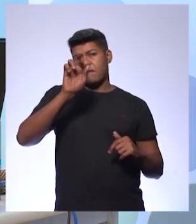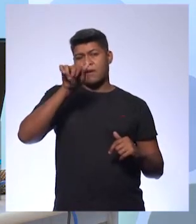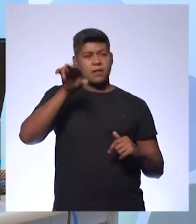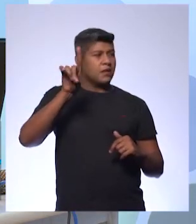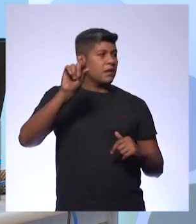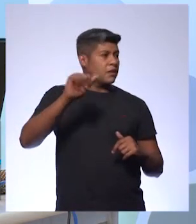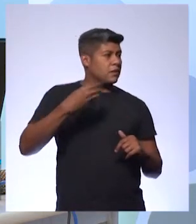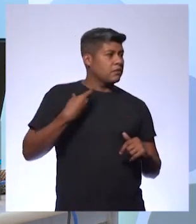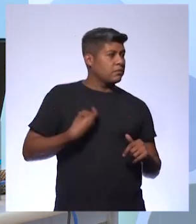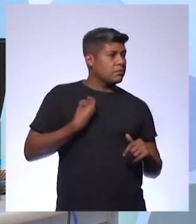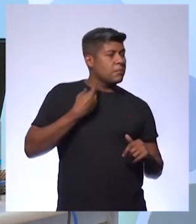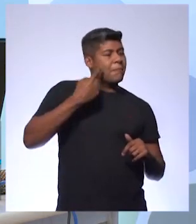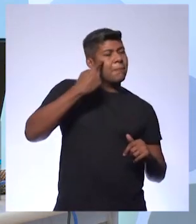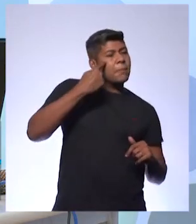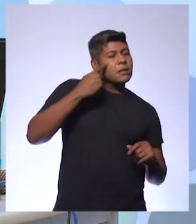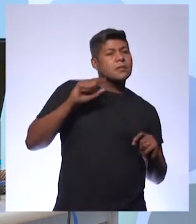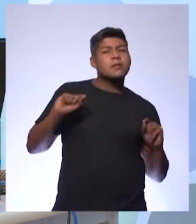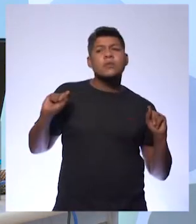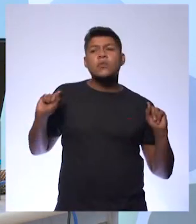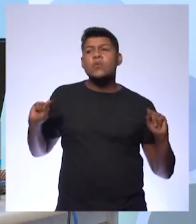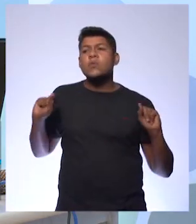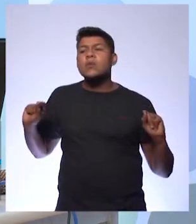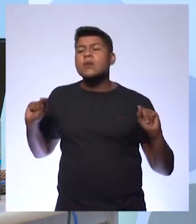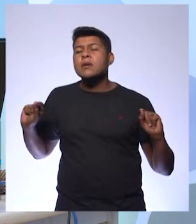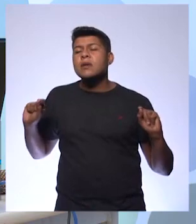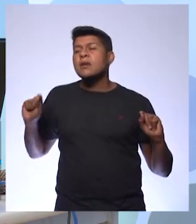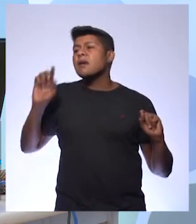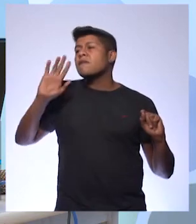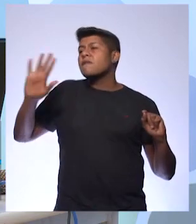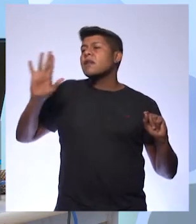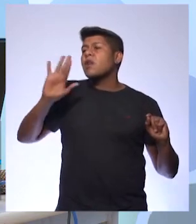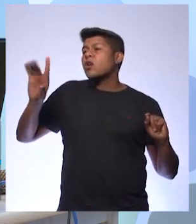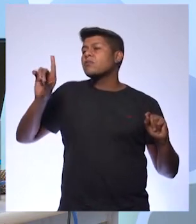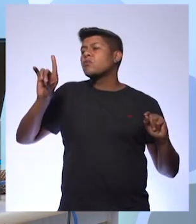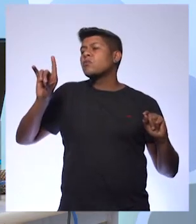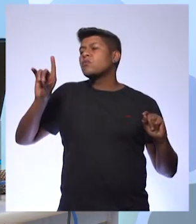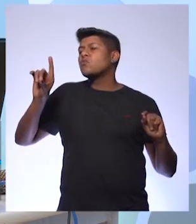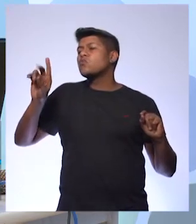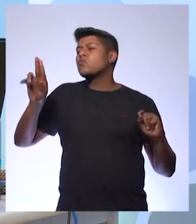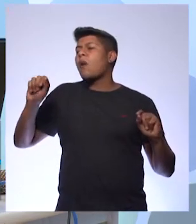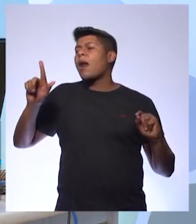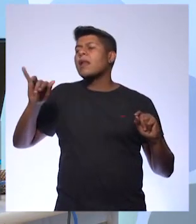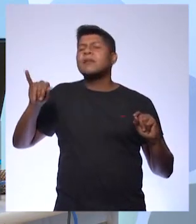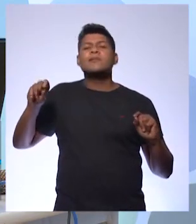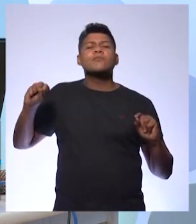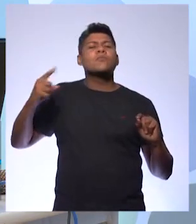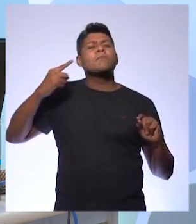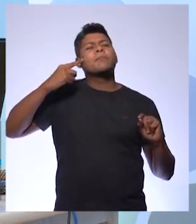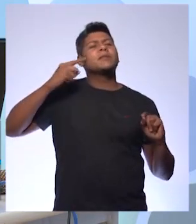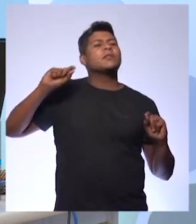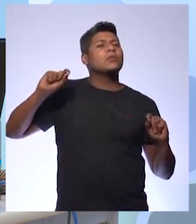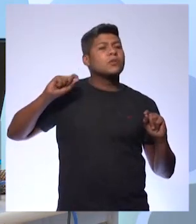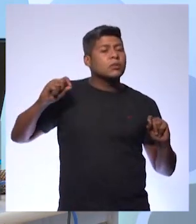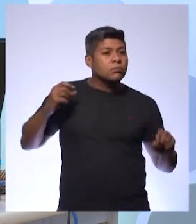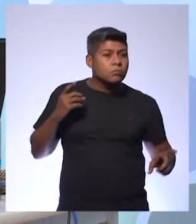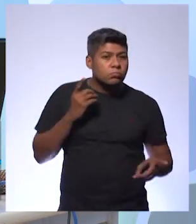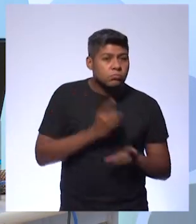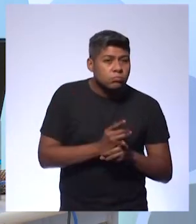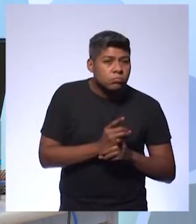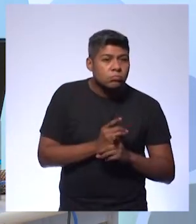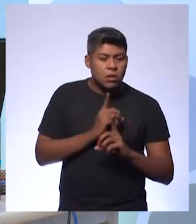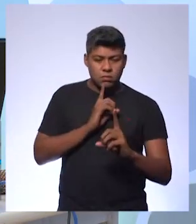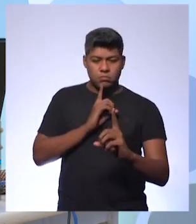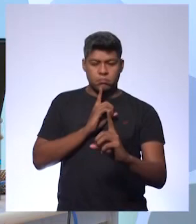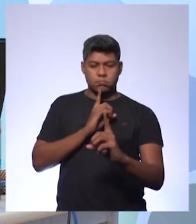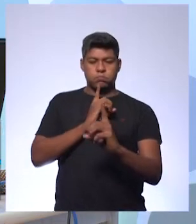que eu vim no caminho pensando, gente, o filósofo do dualismo, e eu pensando, quando eu vou entrar, quem está saindo?